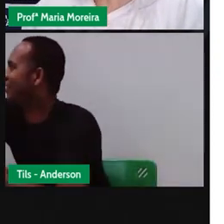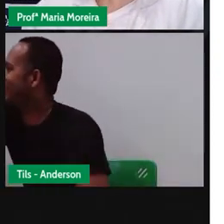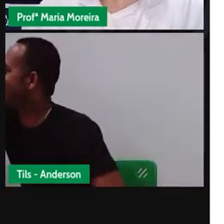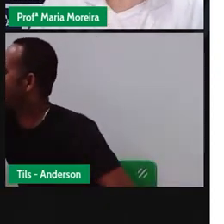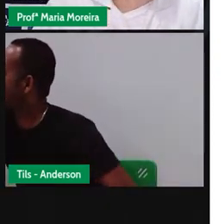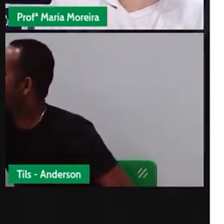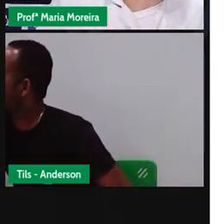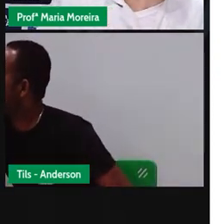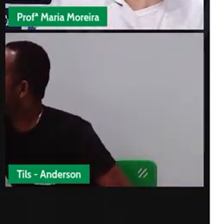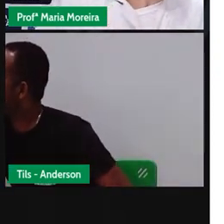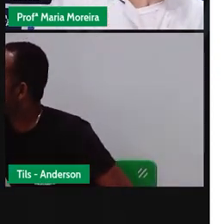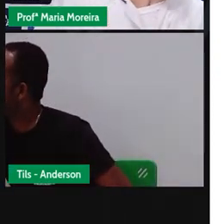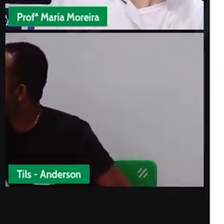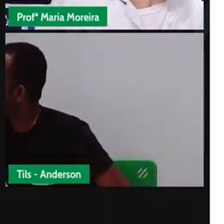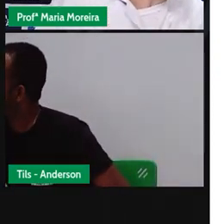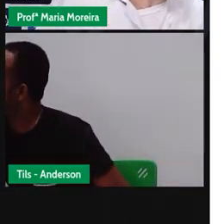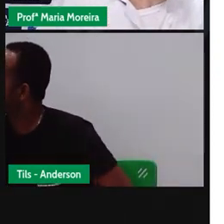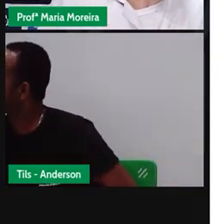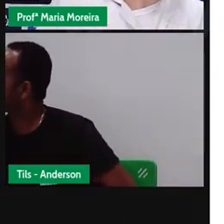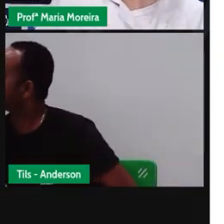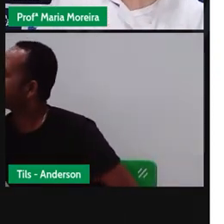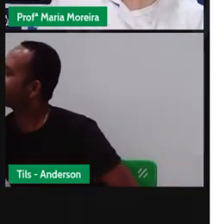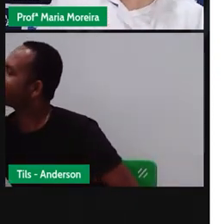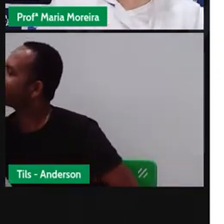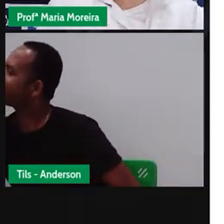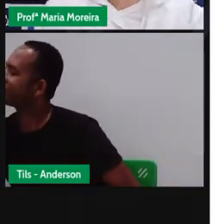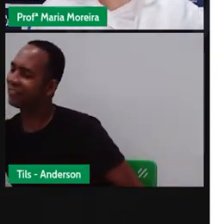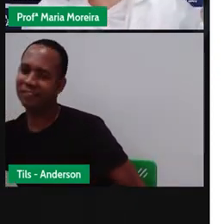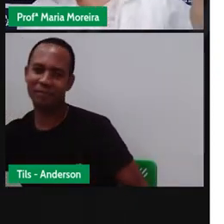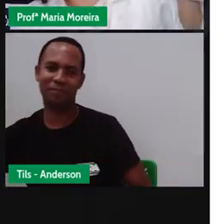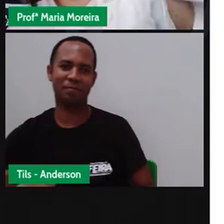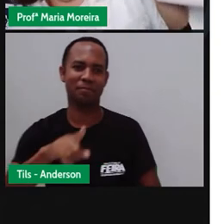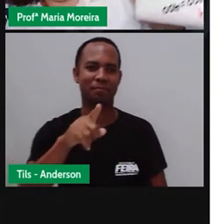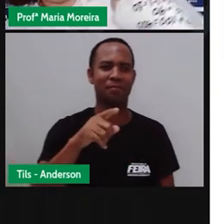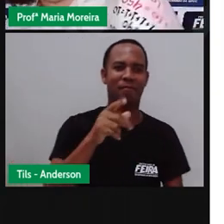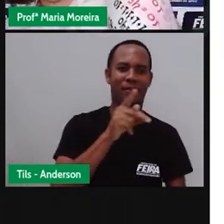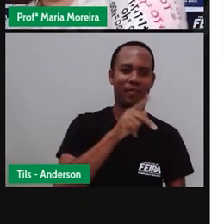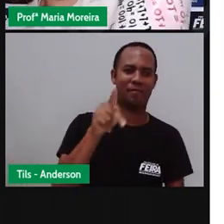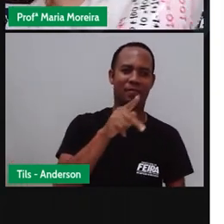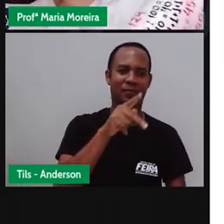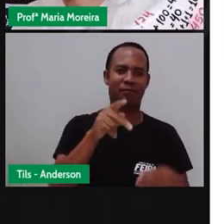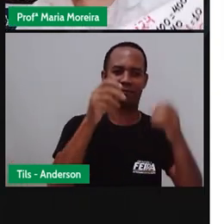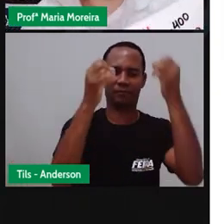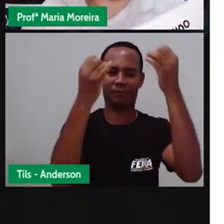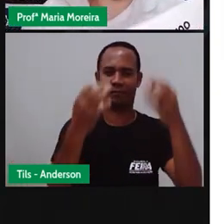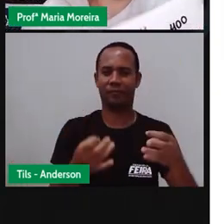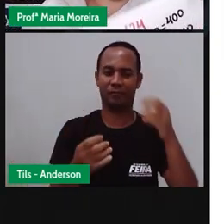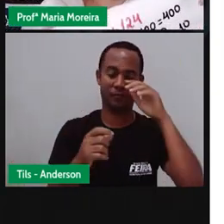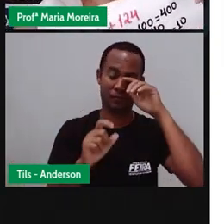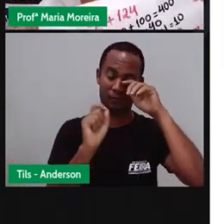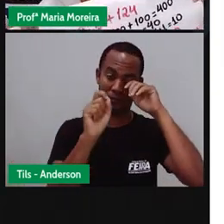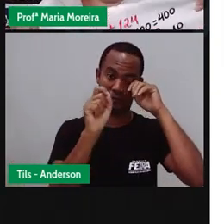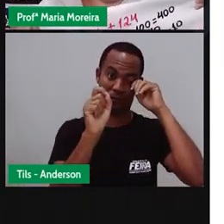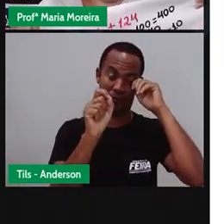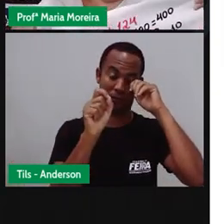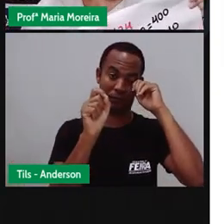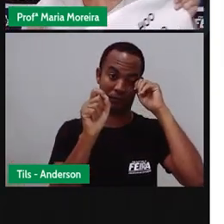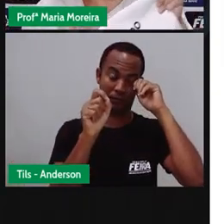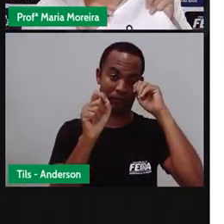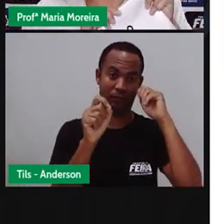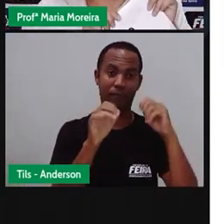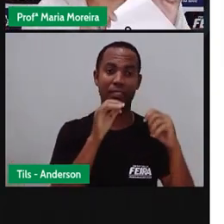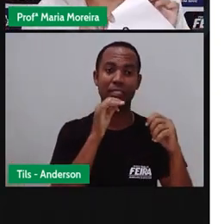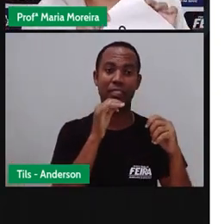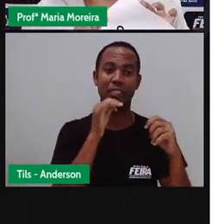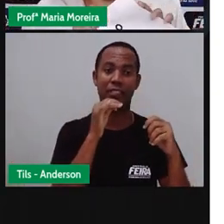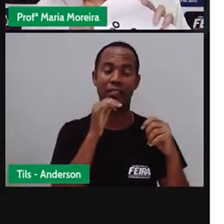Me dá meu quadro da NASA. Tinha para explicar, né? Que vai valer para vocês aí e para as mamães de vocês. O que é isso aqui?